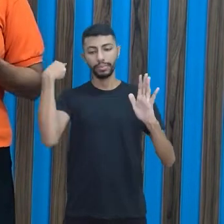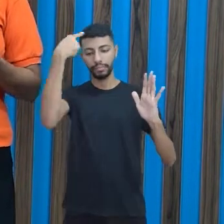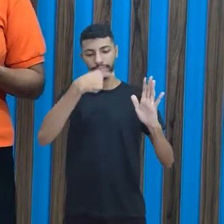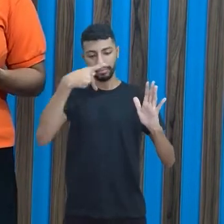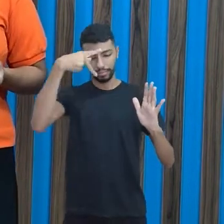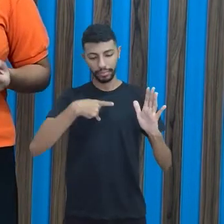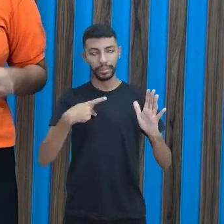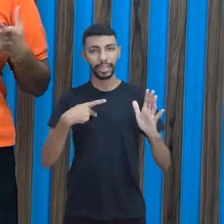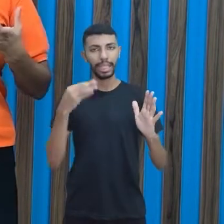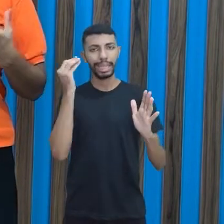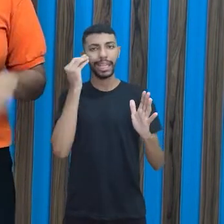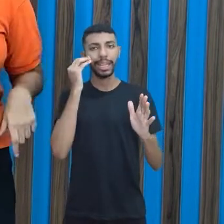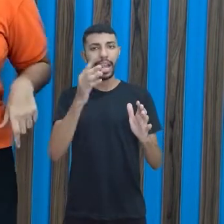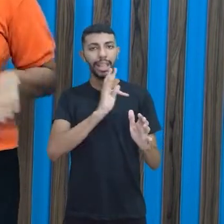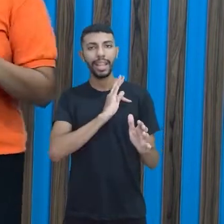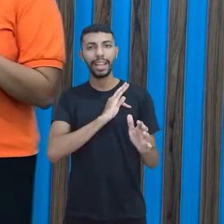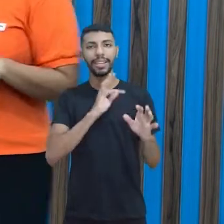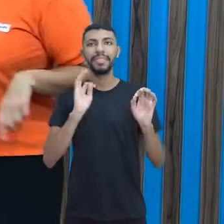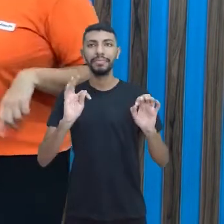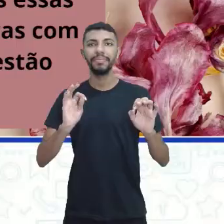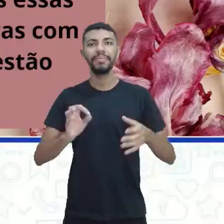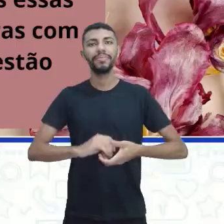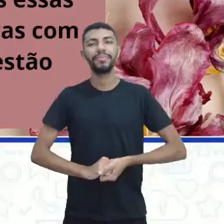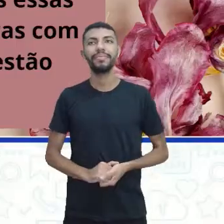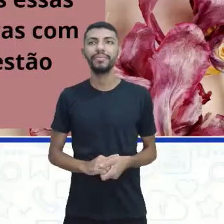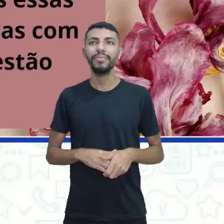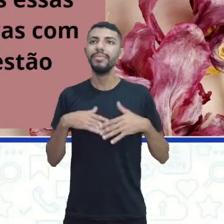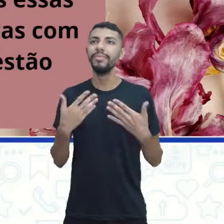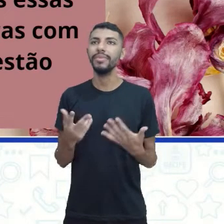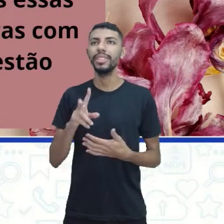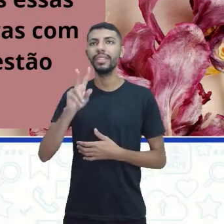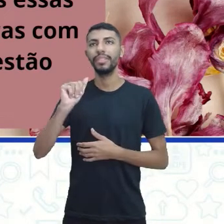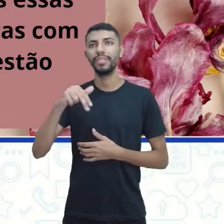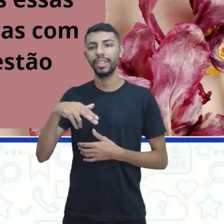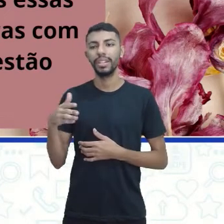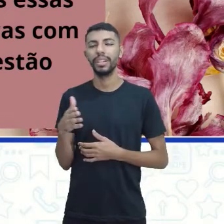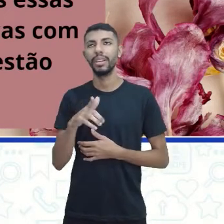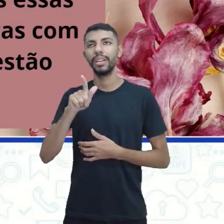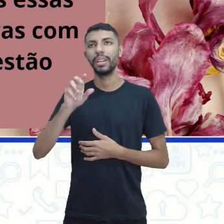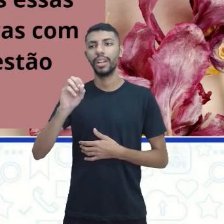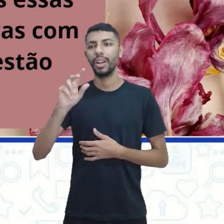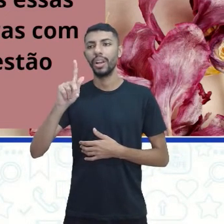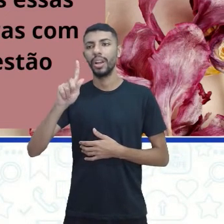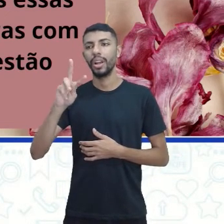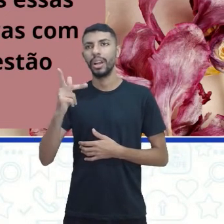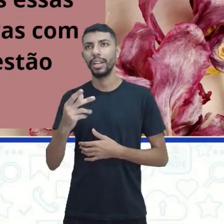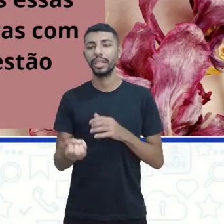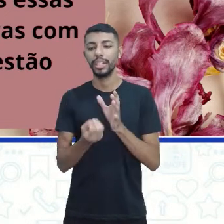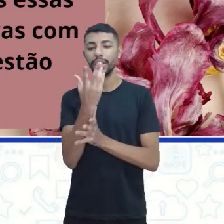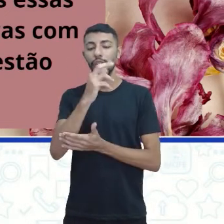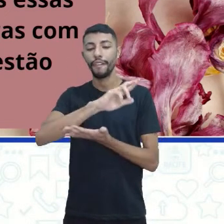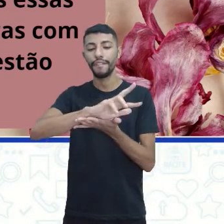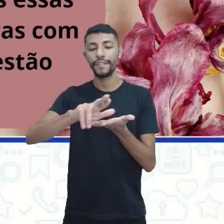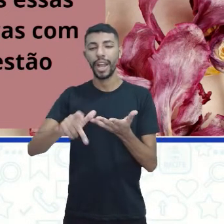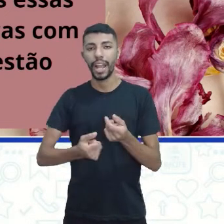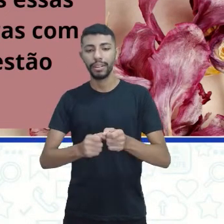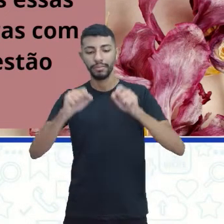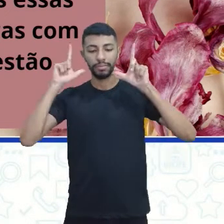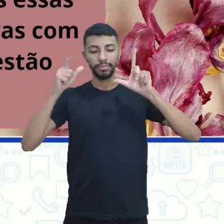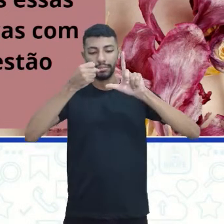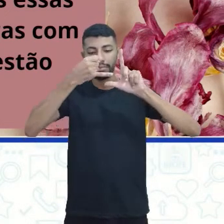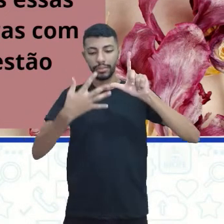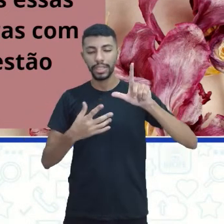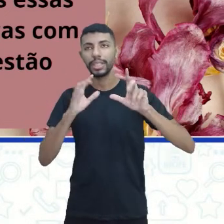Veja só, né? Curioso. Então, Van Gogh produziu uma série de autorretratos que fazem parte de